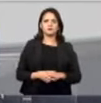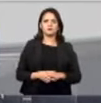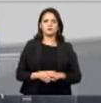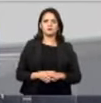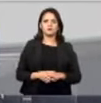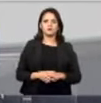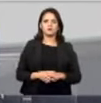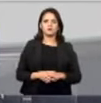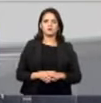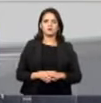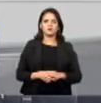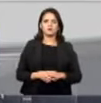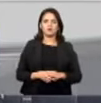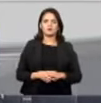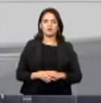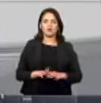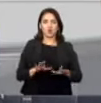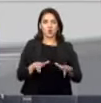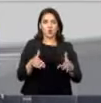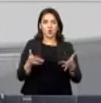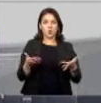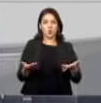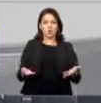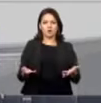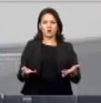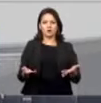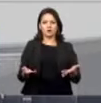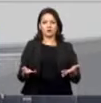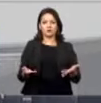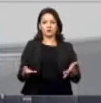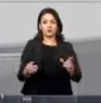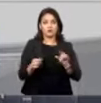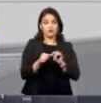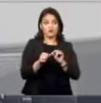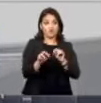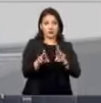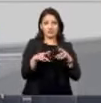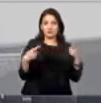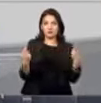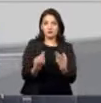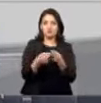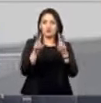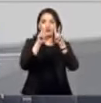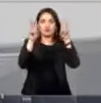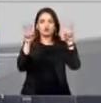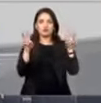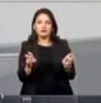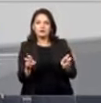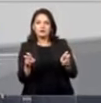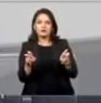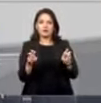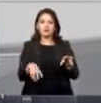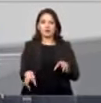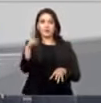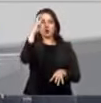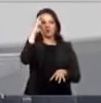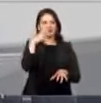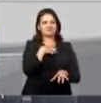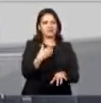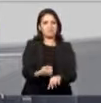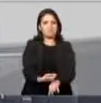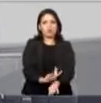se tem emoção quando se faz uma audiência dessa natureza, porque nós estamos diante